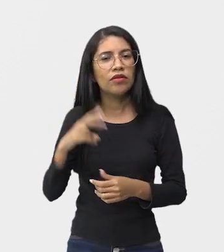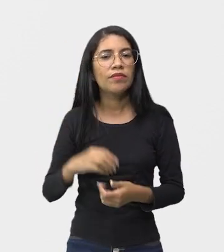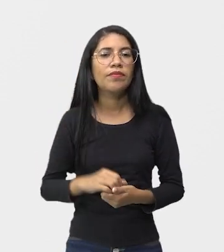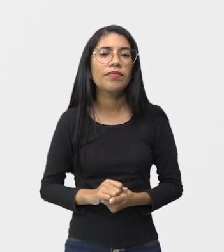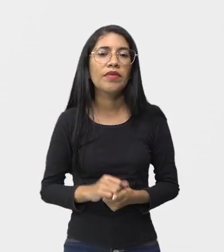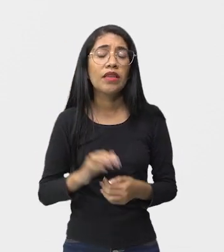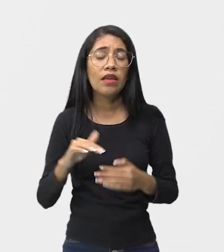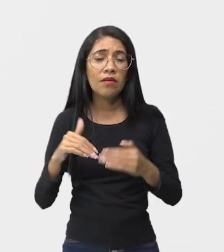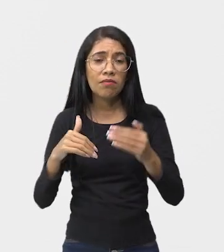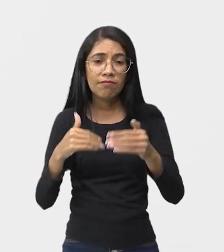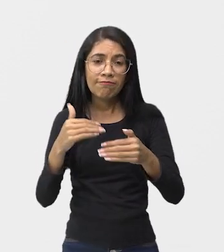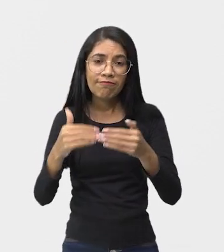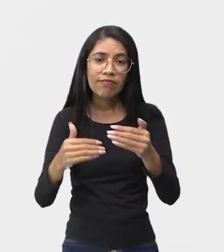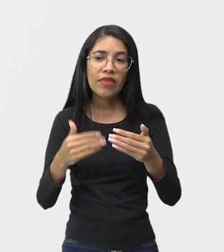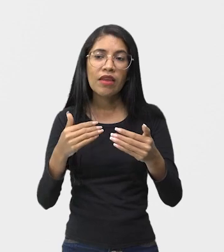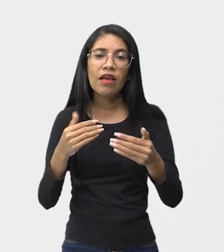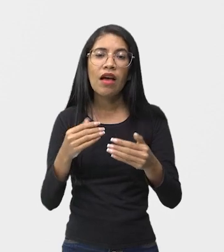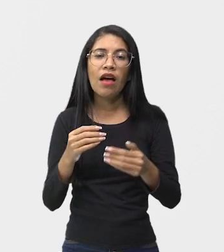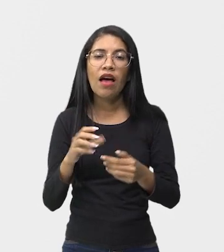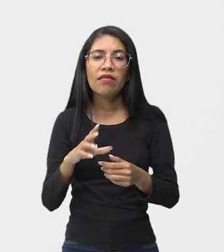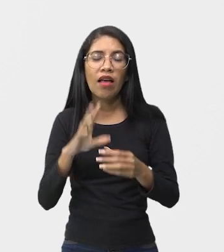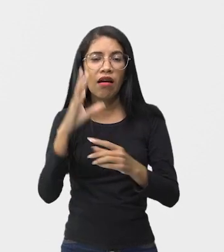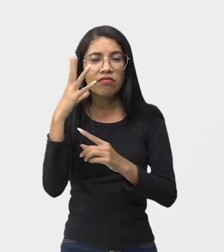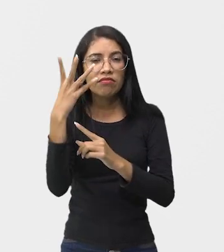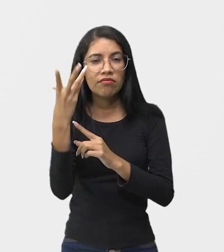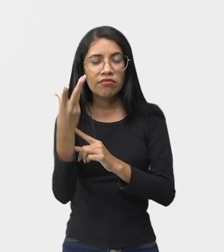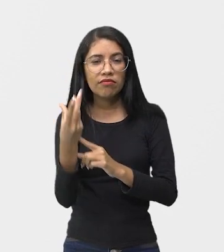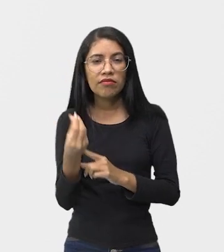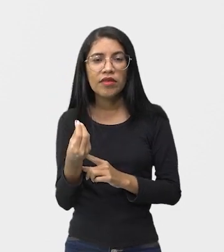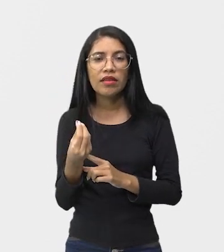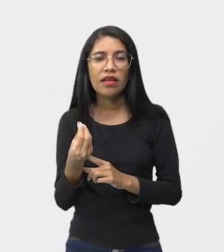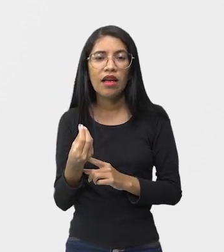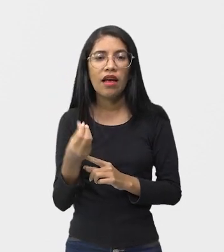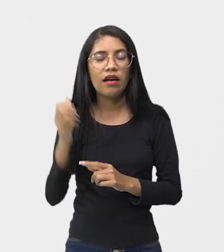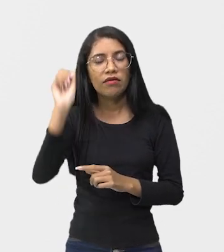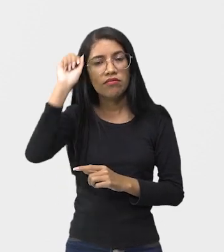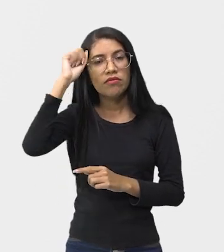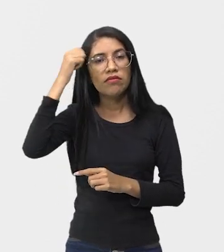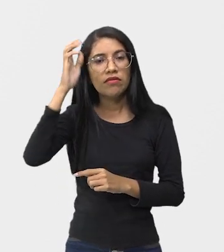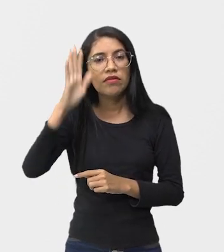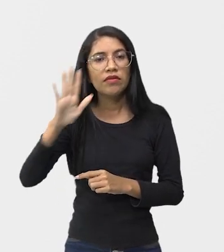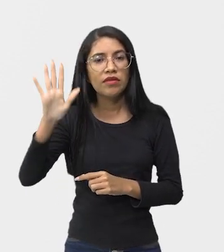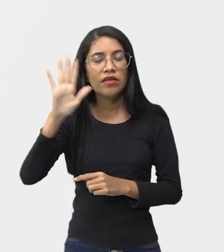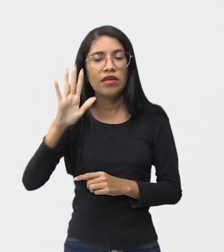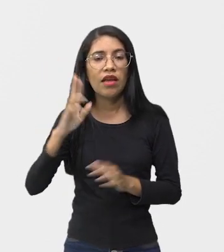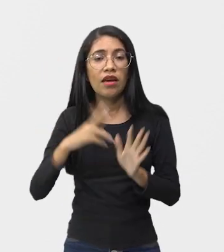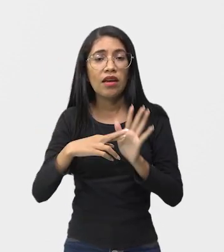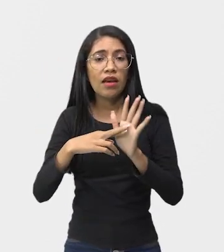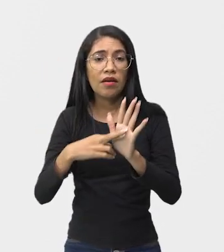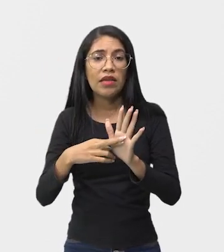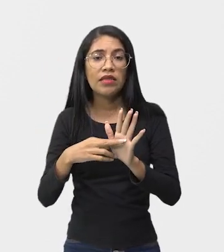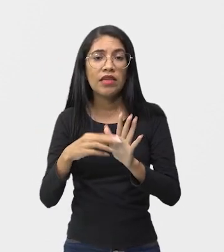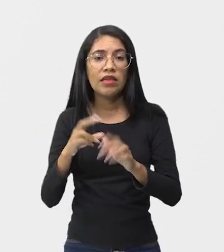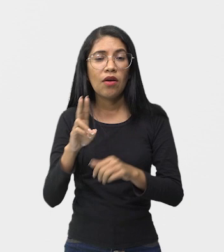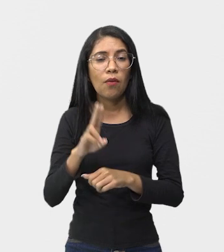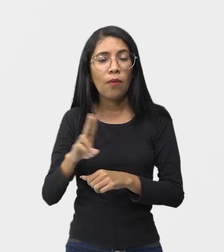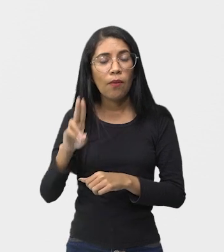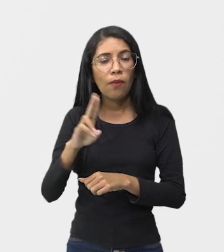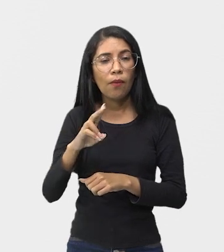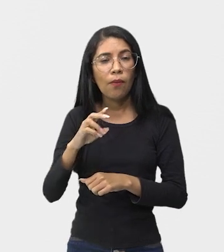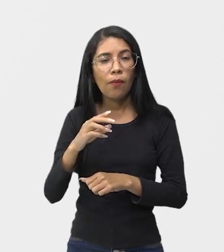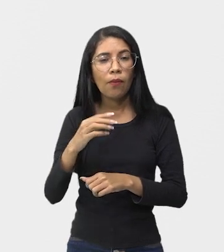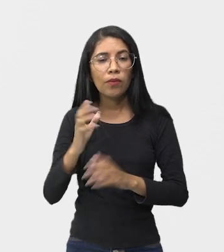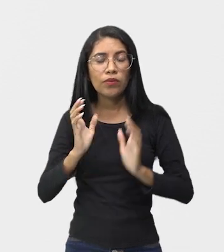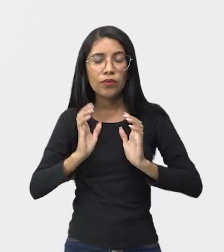aí, nós passamos justamente para essa questão da arte africana. Representa os usos e costumes das